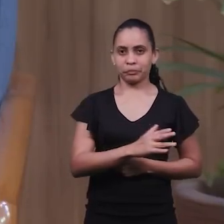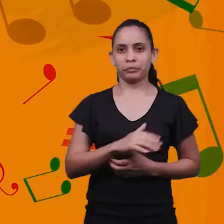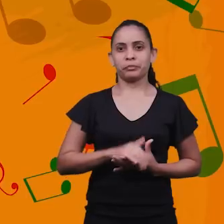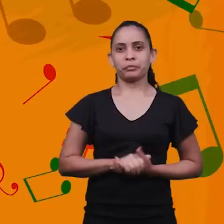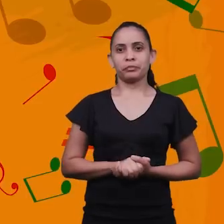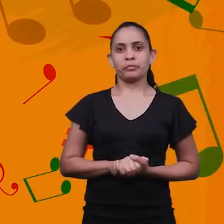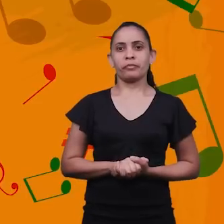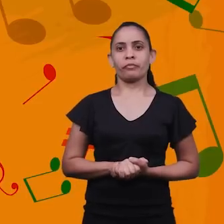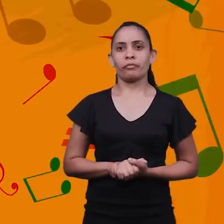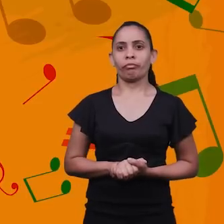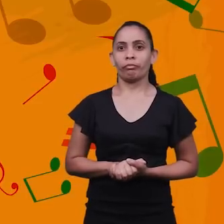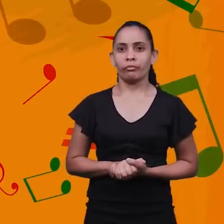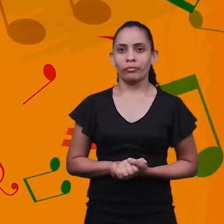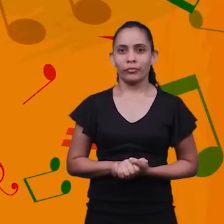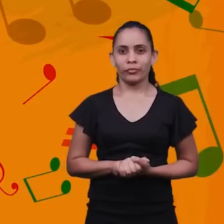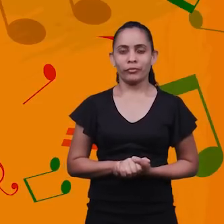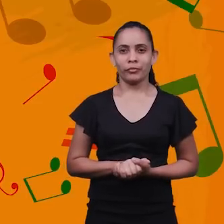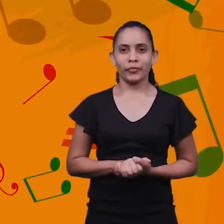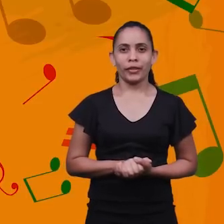aprender.